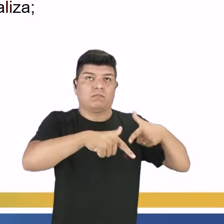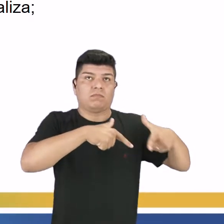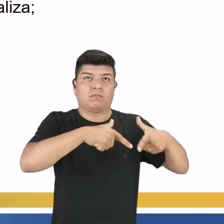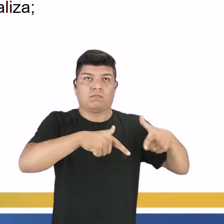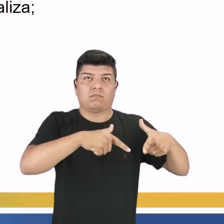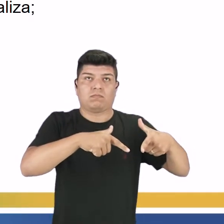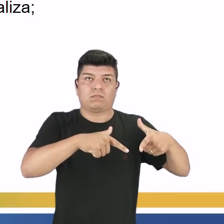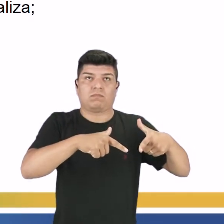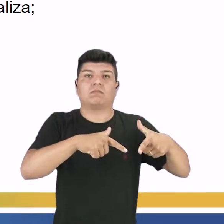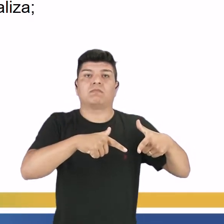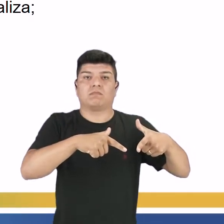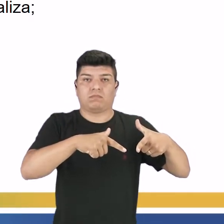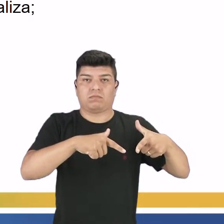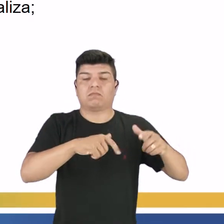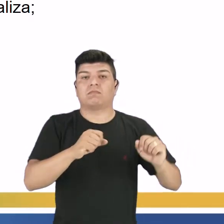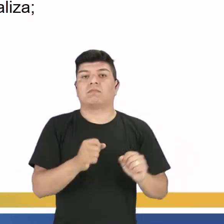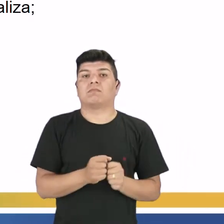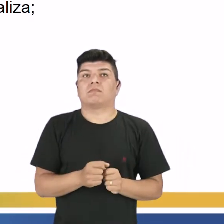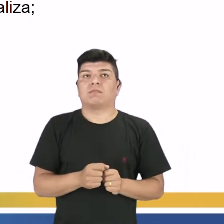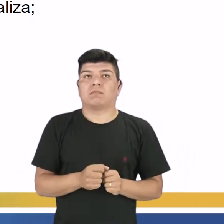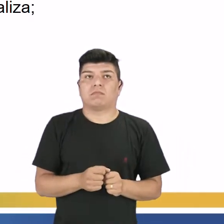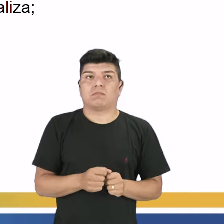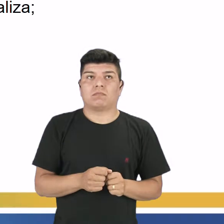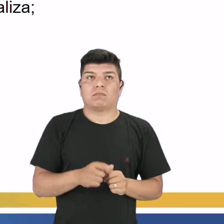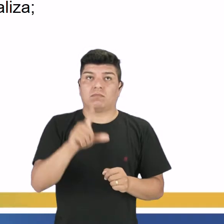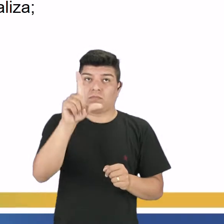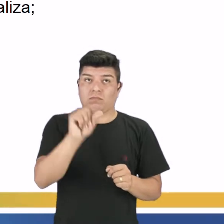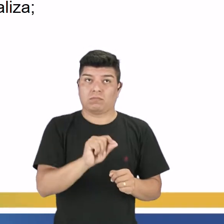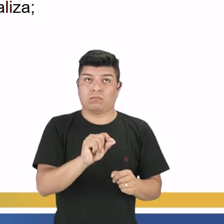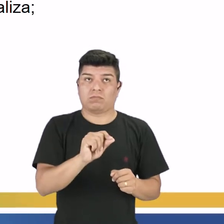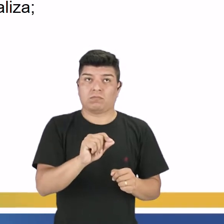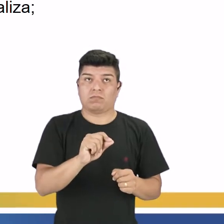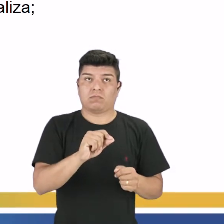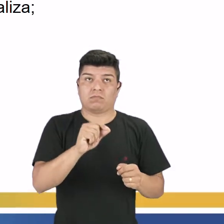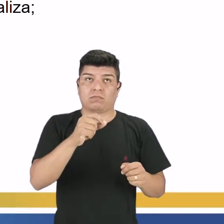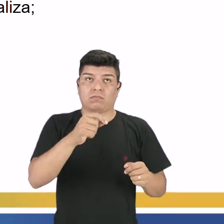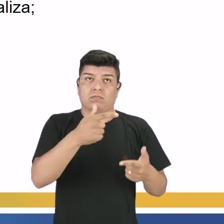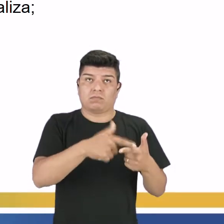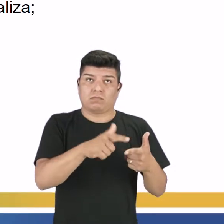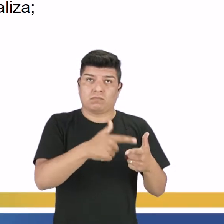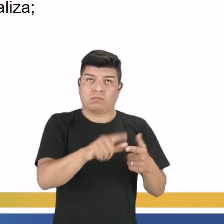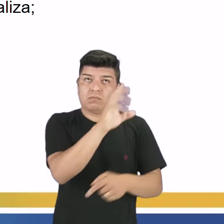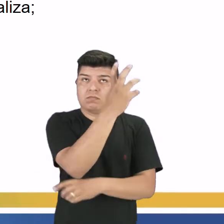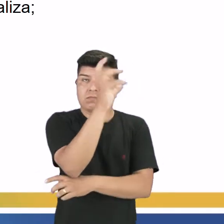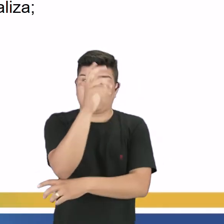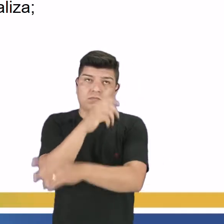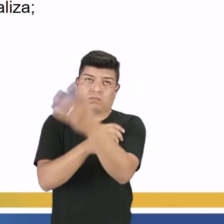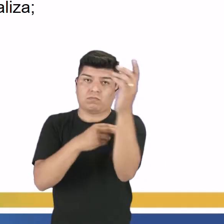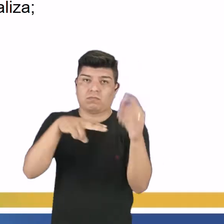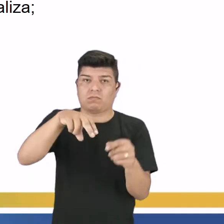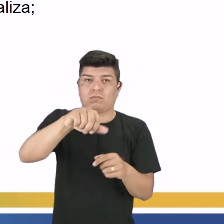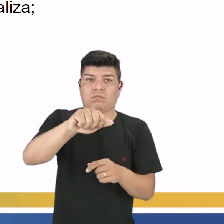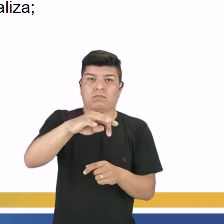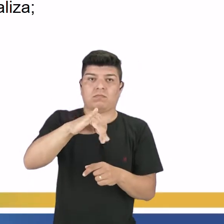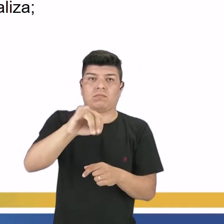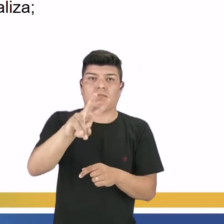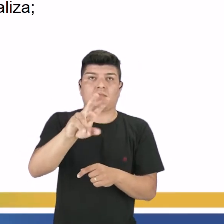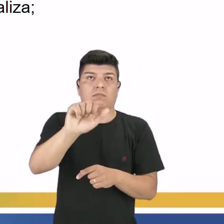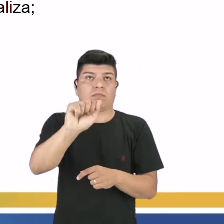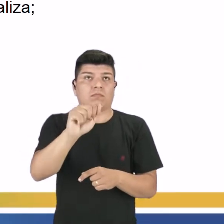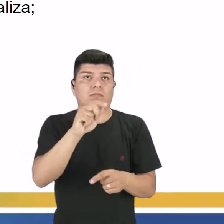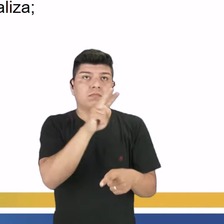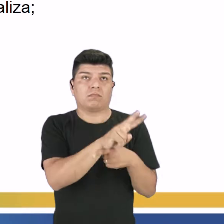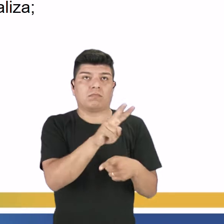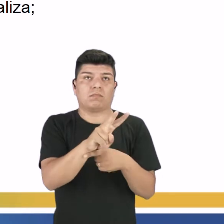e indiretos, diminuição da pressão sobre as florestas nativas, proteção da superfície do